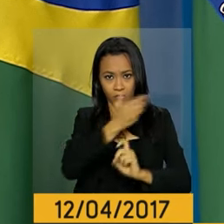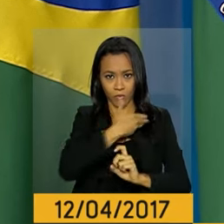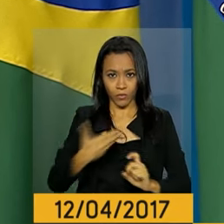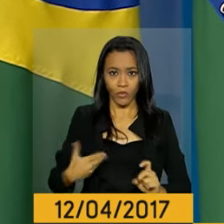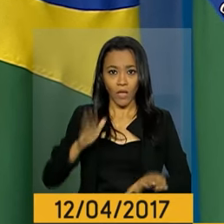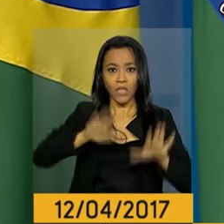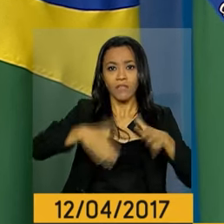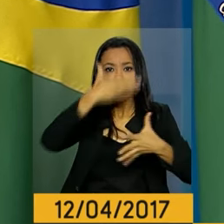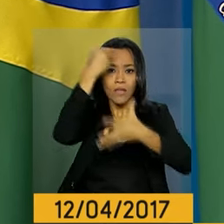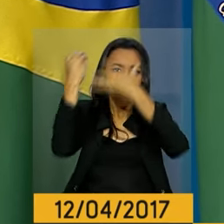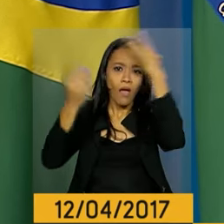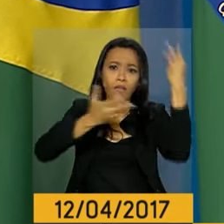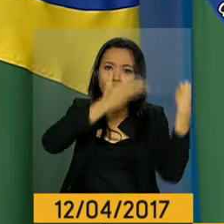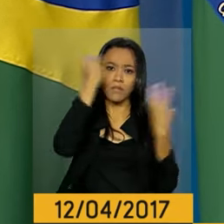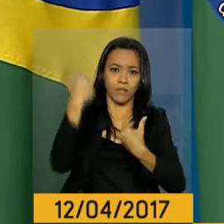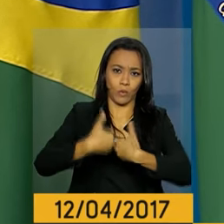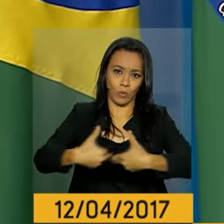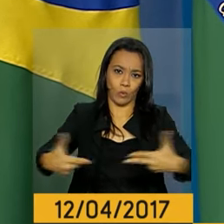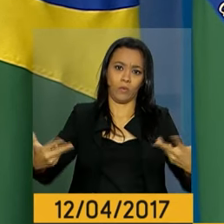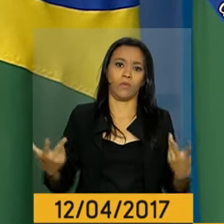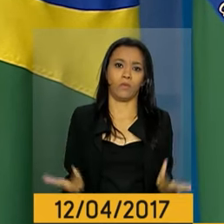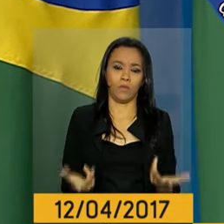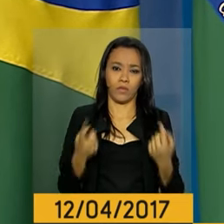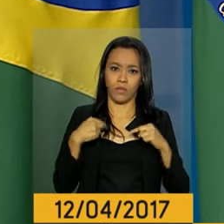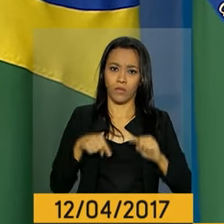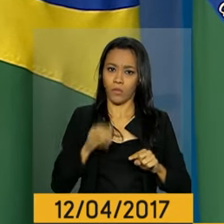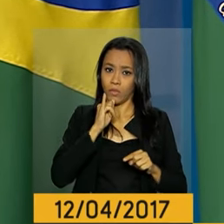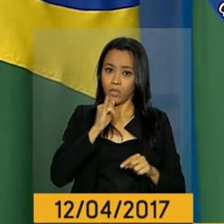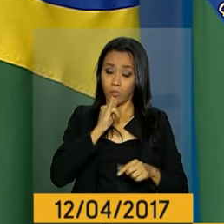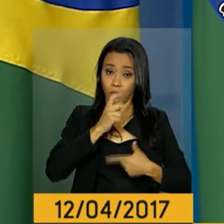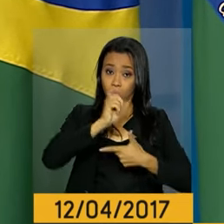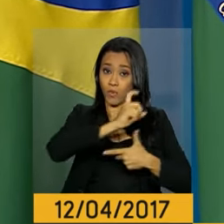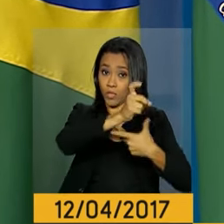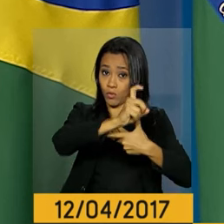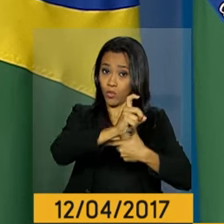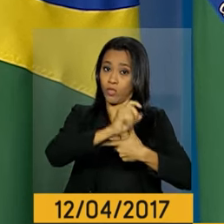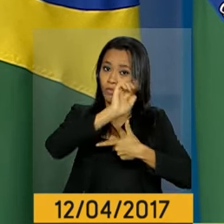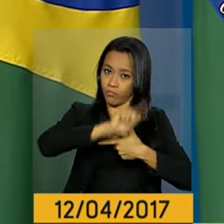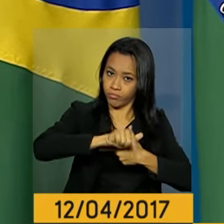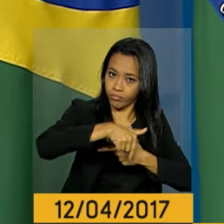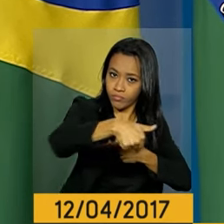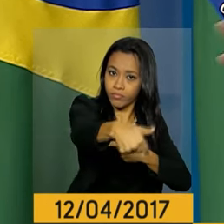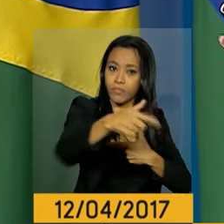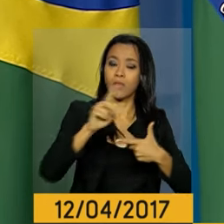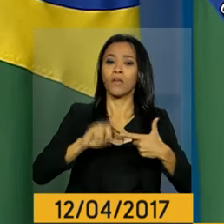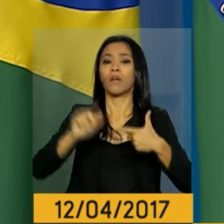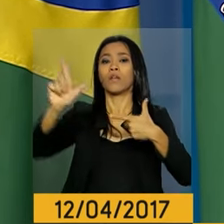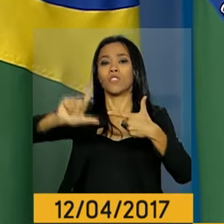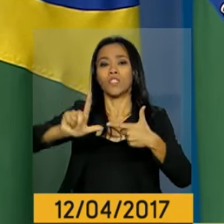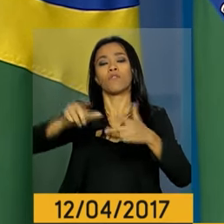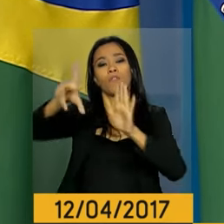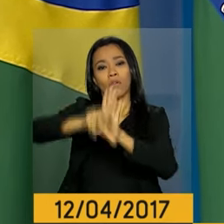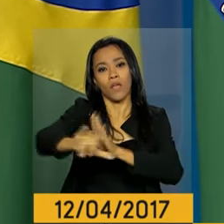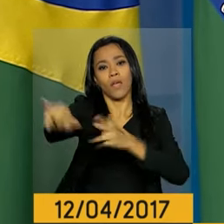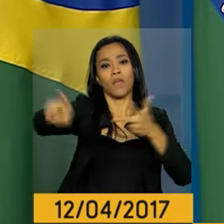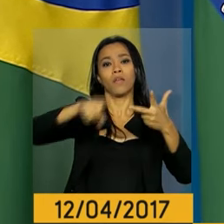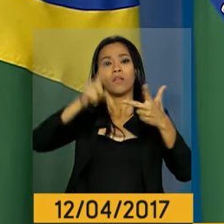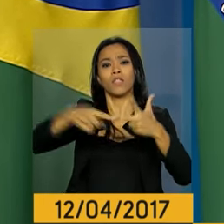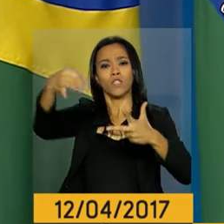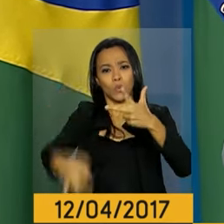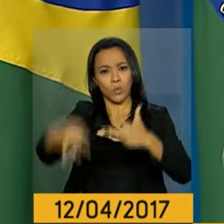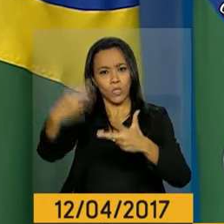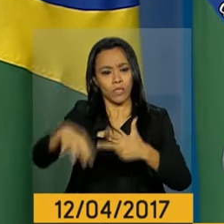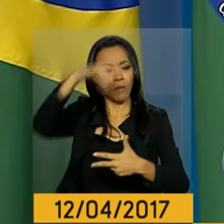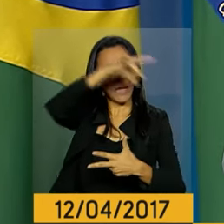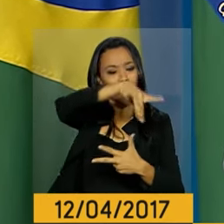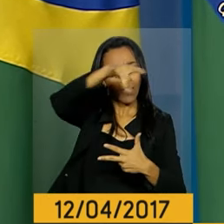esquecidos então digamos assim o Executivo executa já disse o legislativo legisla o judiciário julga então cada um